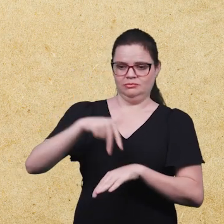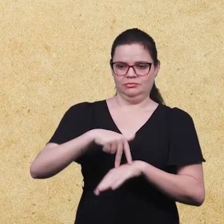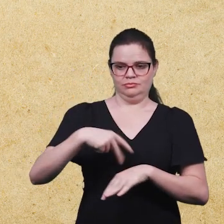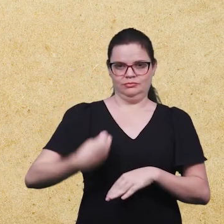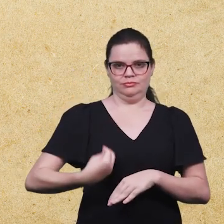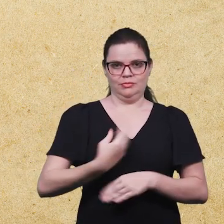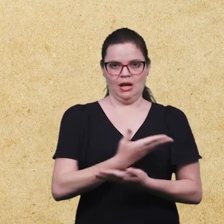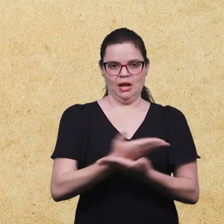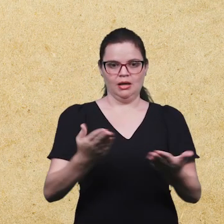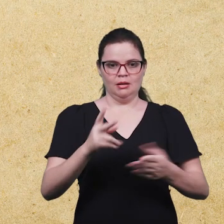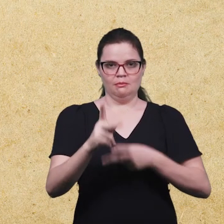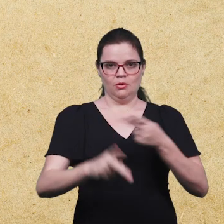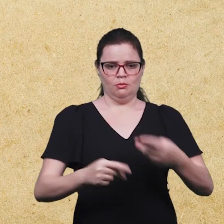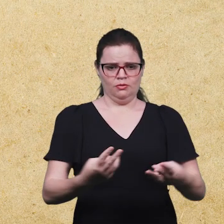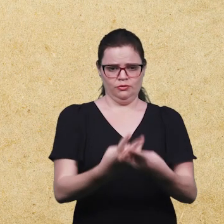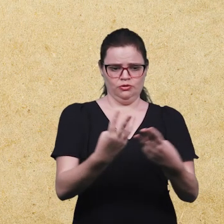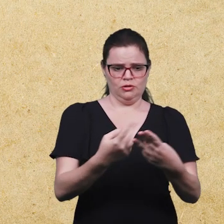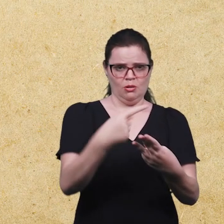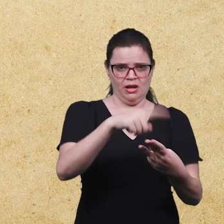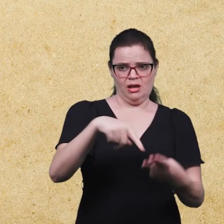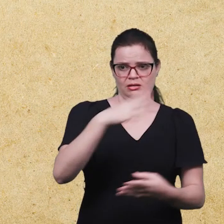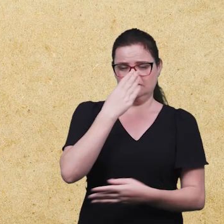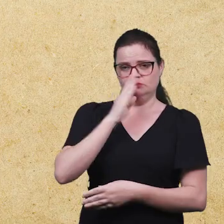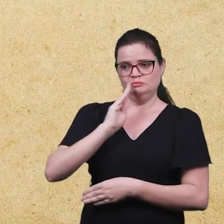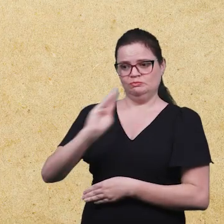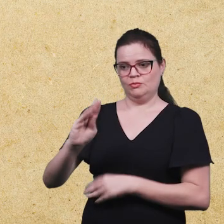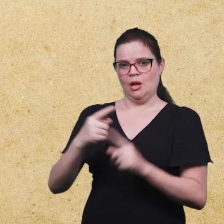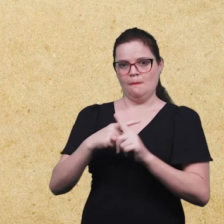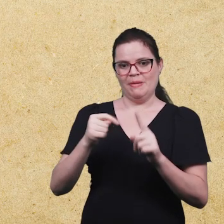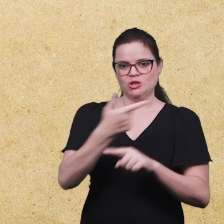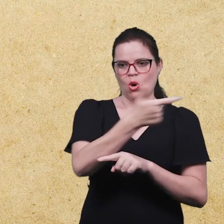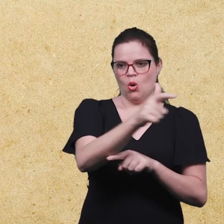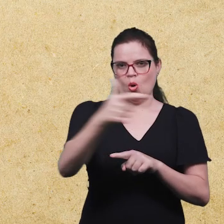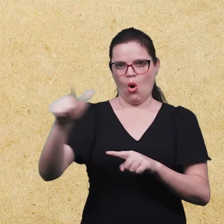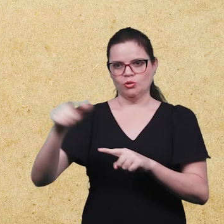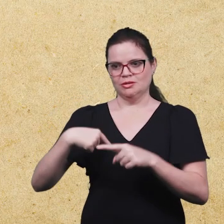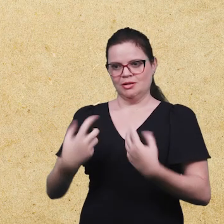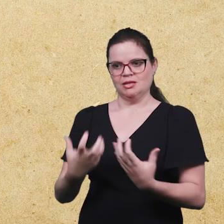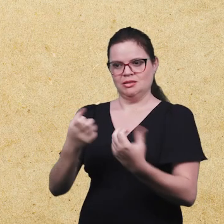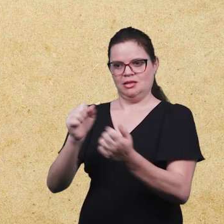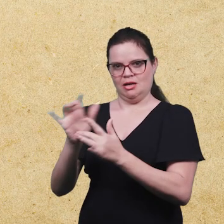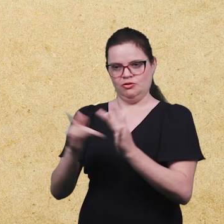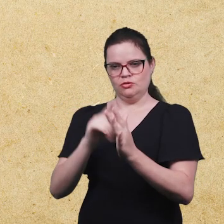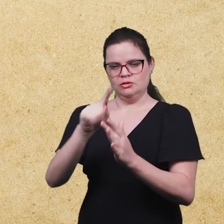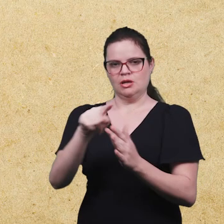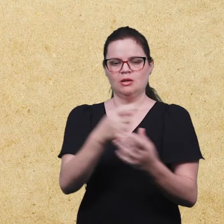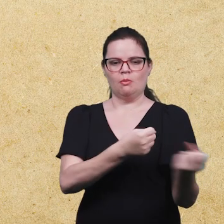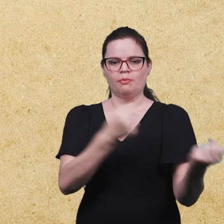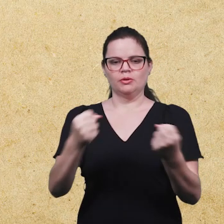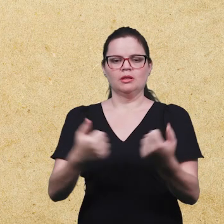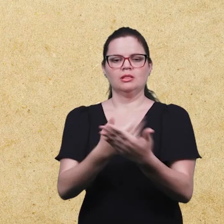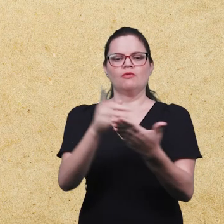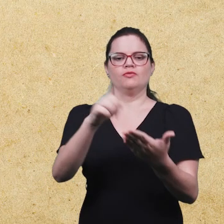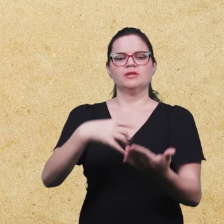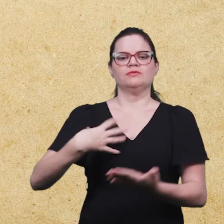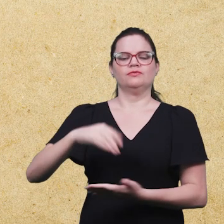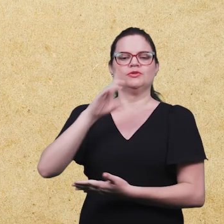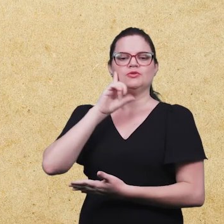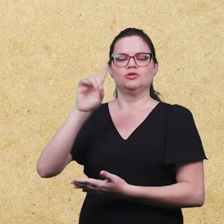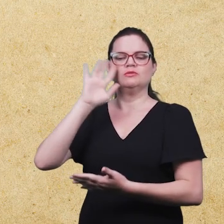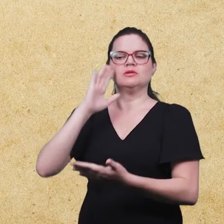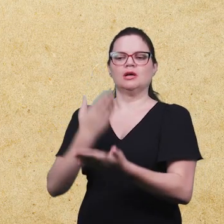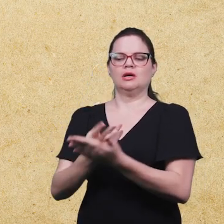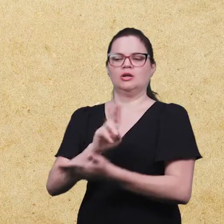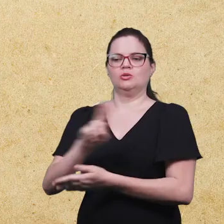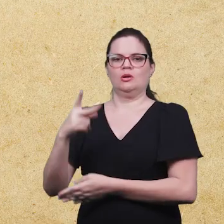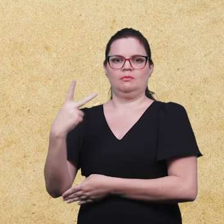não o receberam. Mas a todos quanto receberam, deu-lhes o poder de serem feitos filhos de Deus, aos que creem no seu nome,